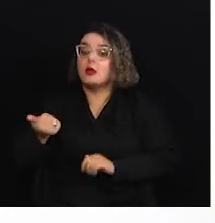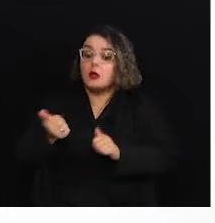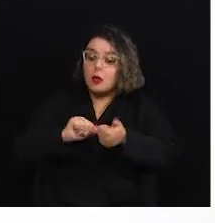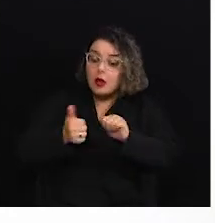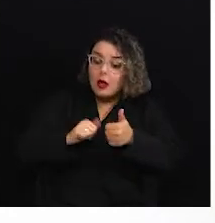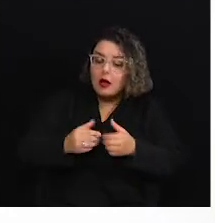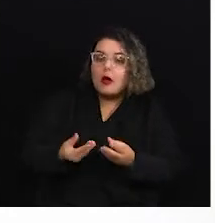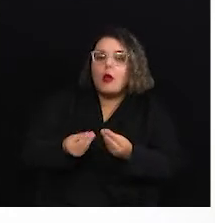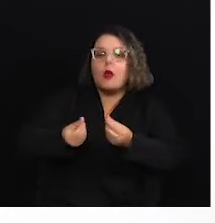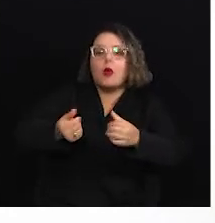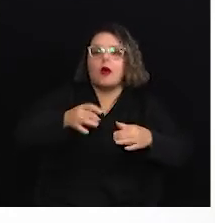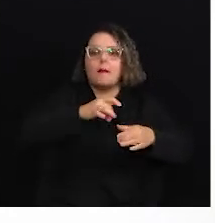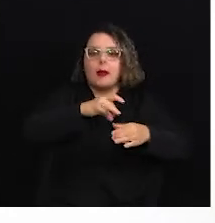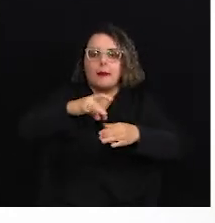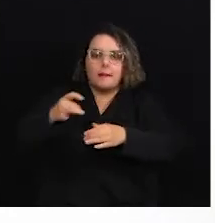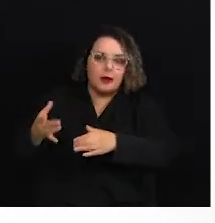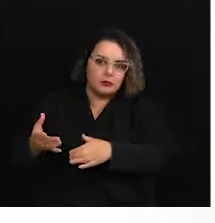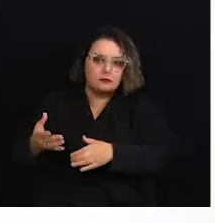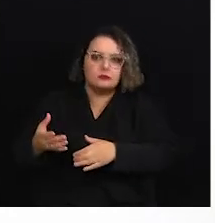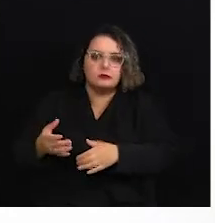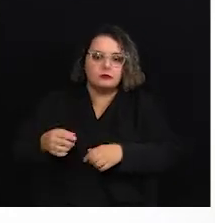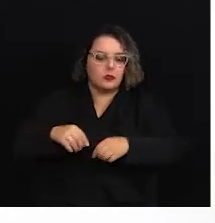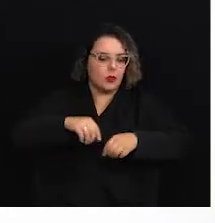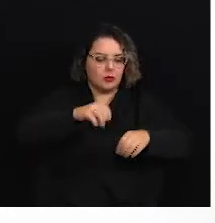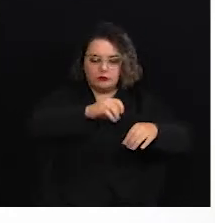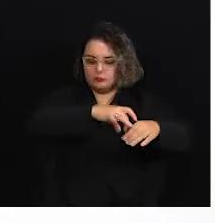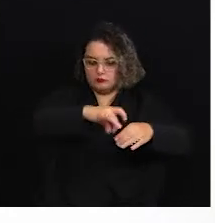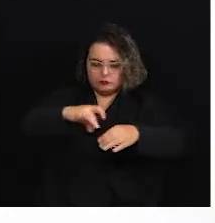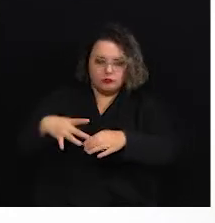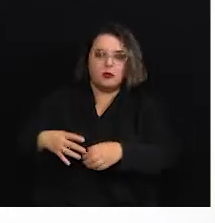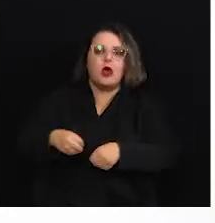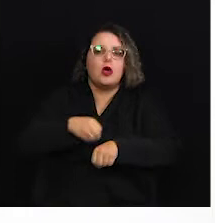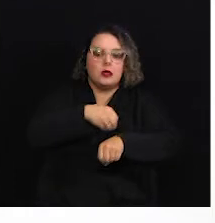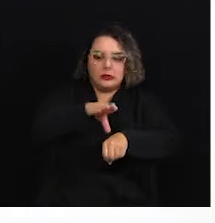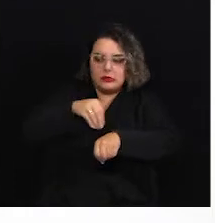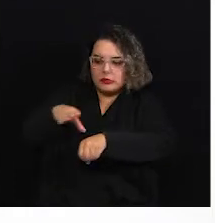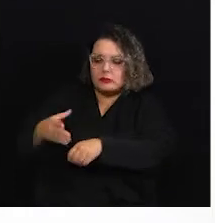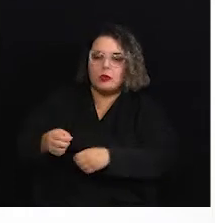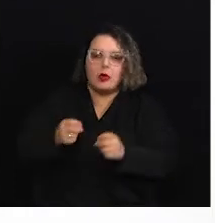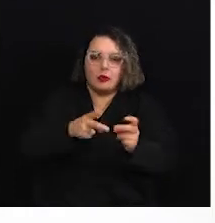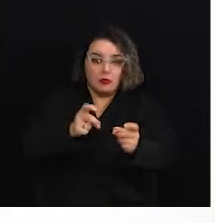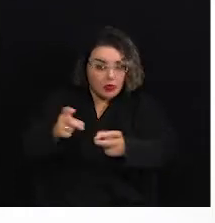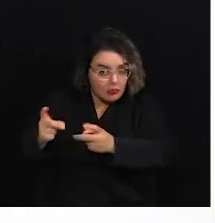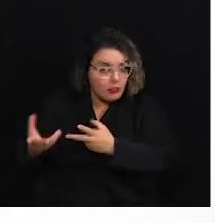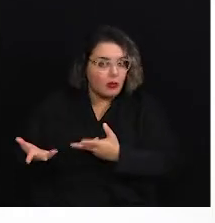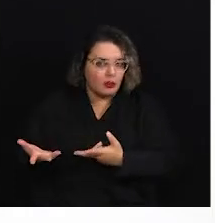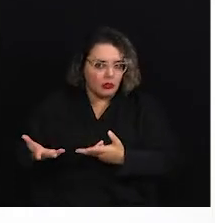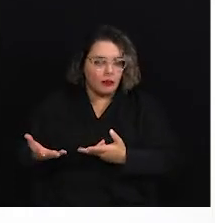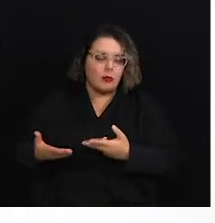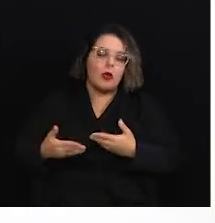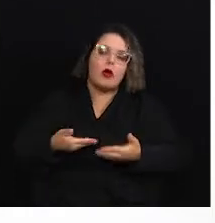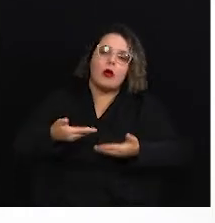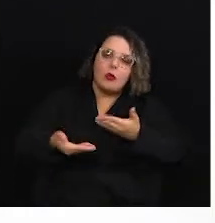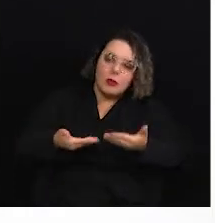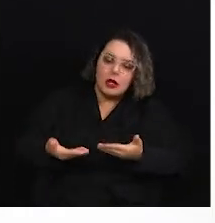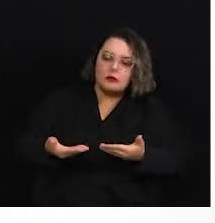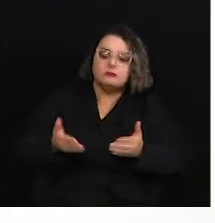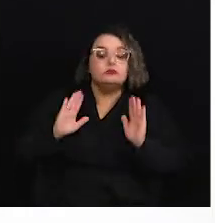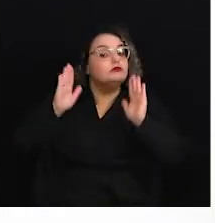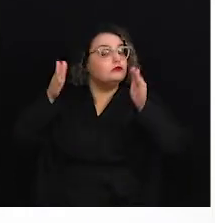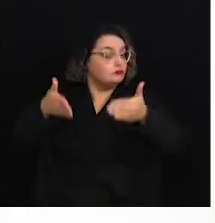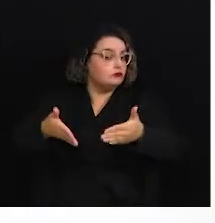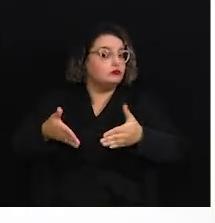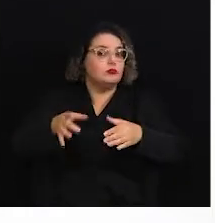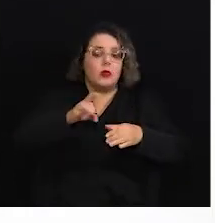a análise de qualidade de sementes, desde o campo, de produtores e até de distribuidores, né? Dessa forma, a gente começou a trabalhar